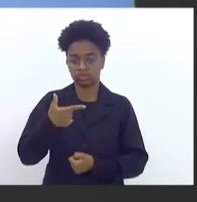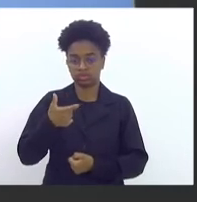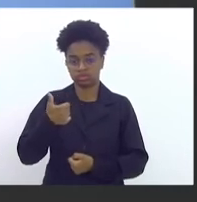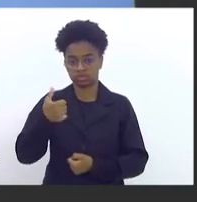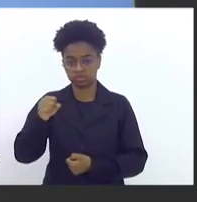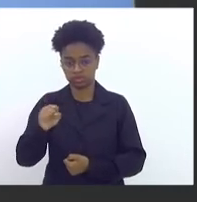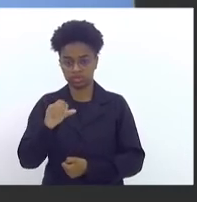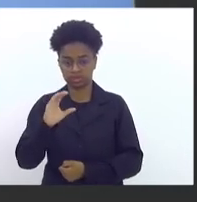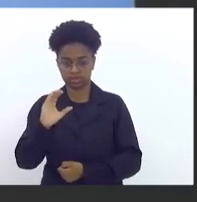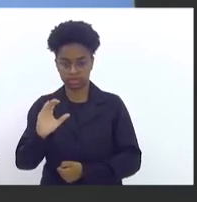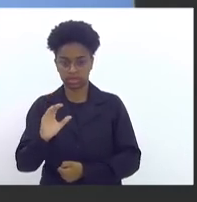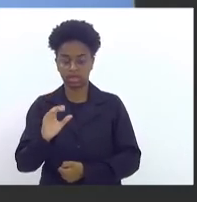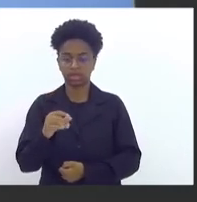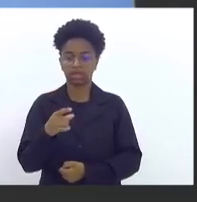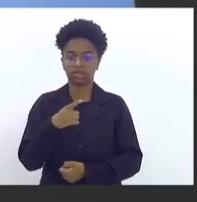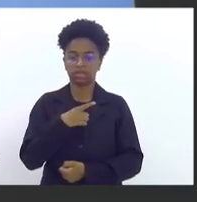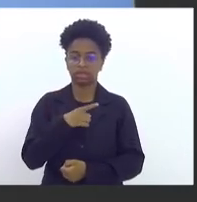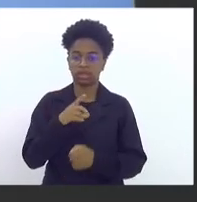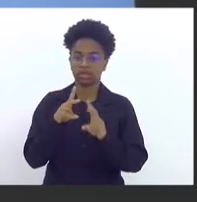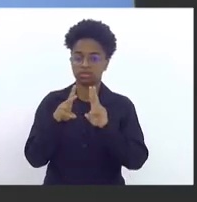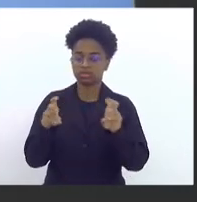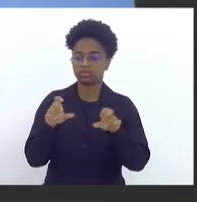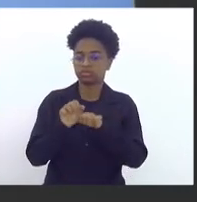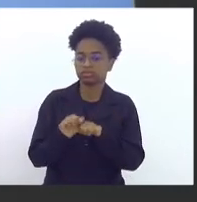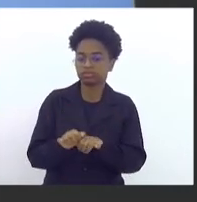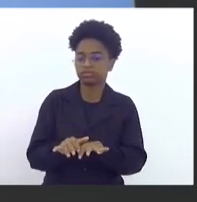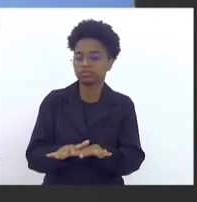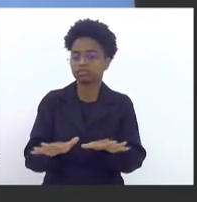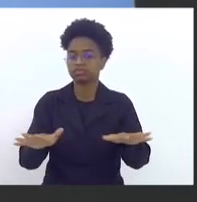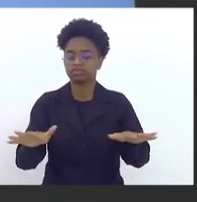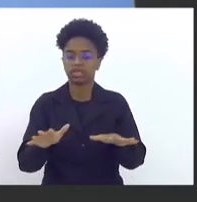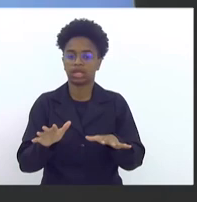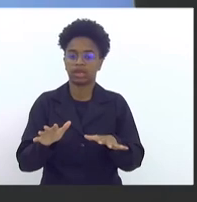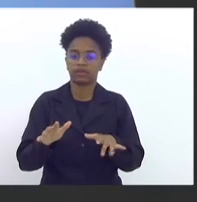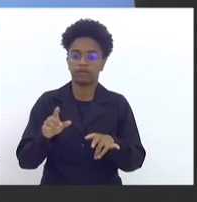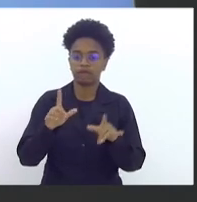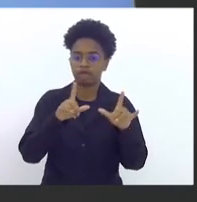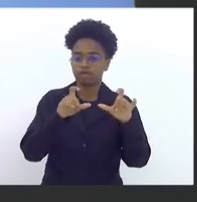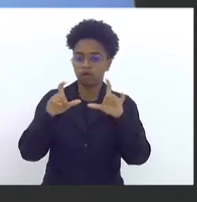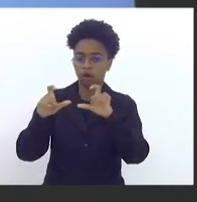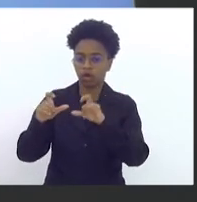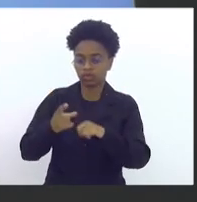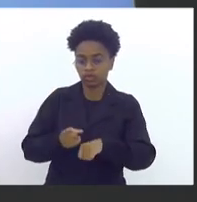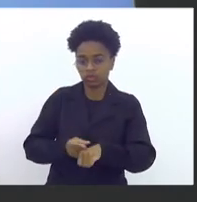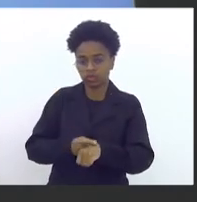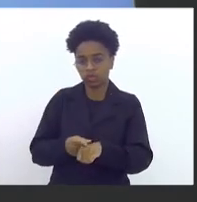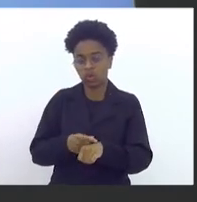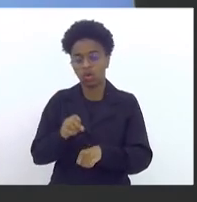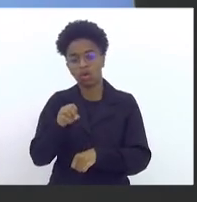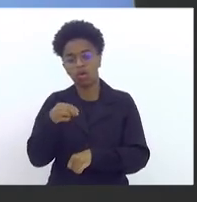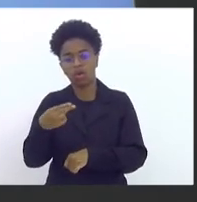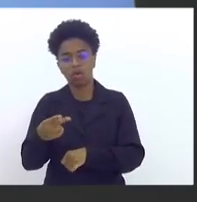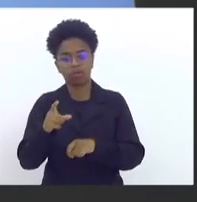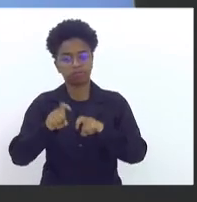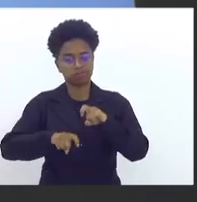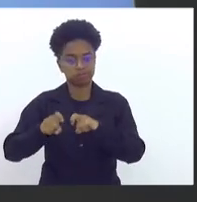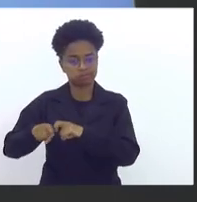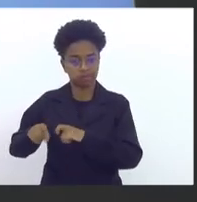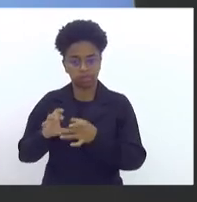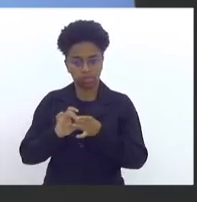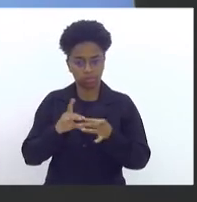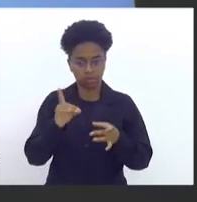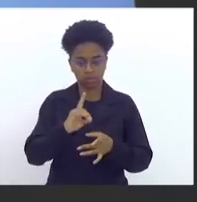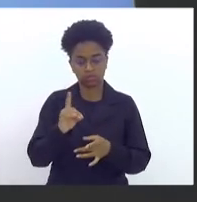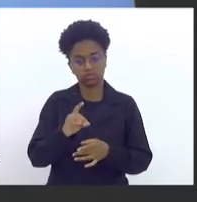C que trata de compartilhamento de divulgação de cena de fotos íntimas pornográficas sexuais aprendizados